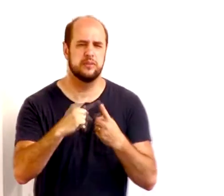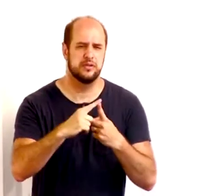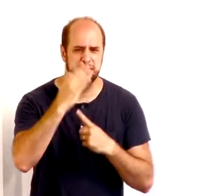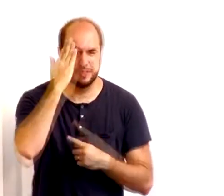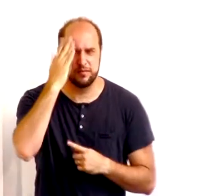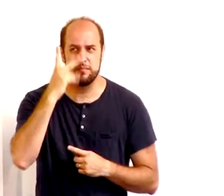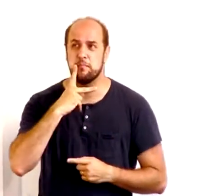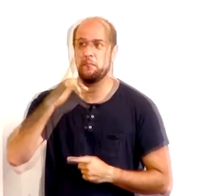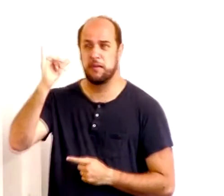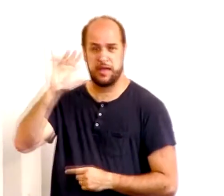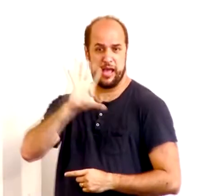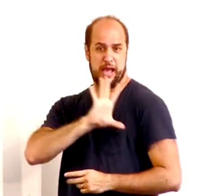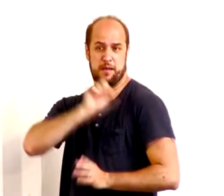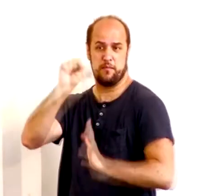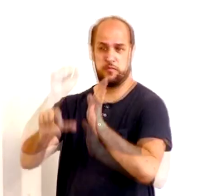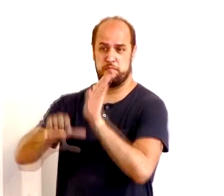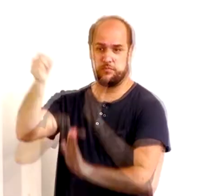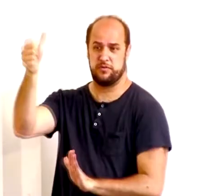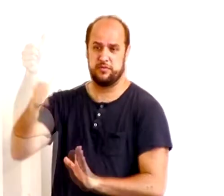amou primeiro.